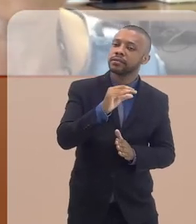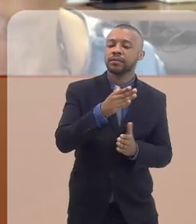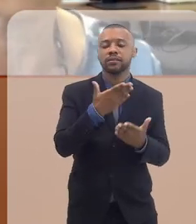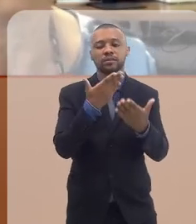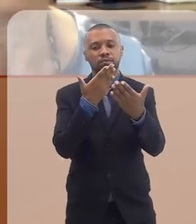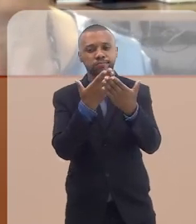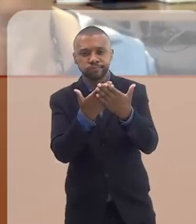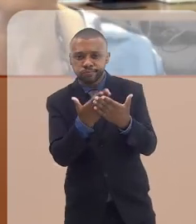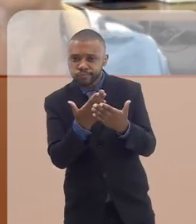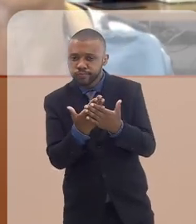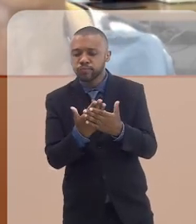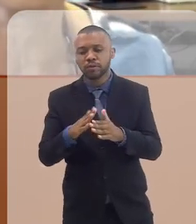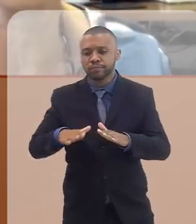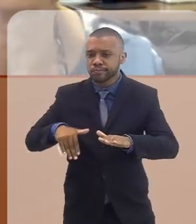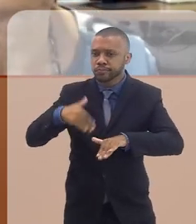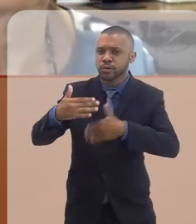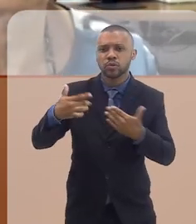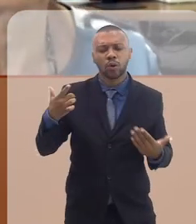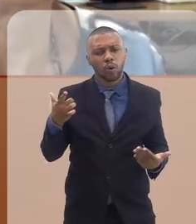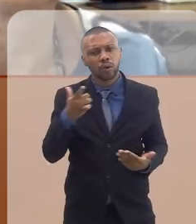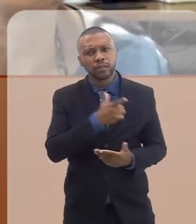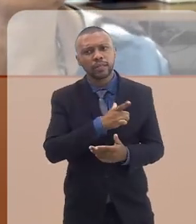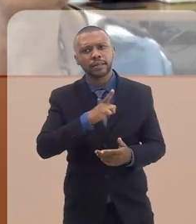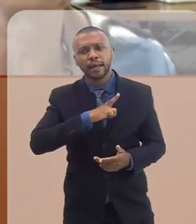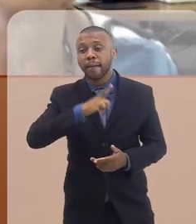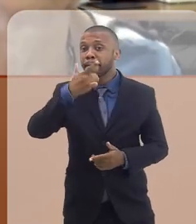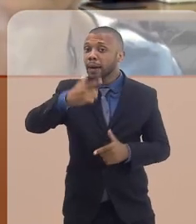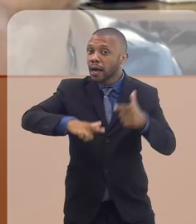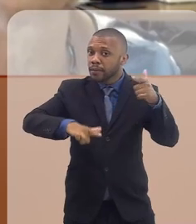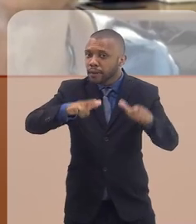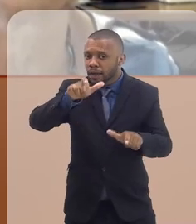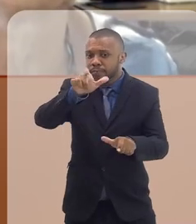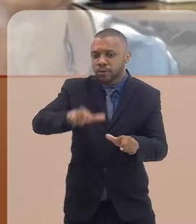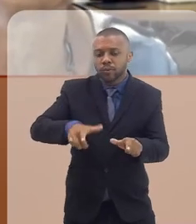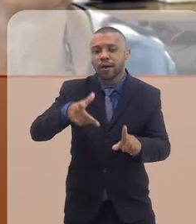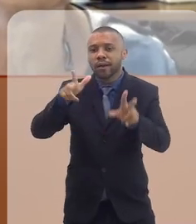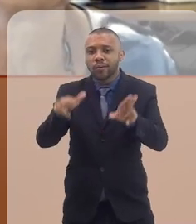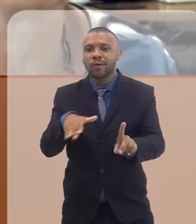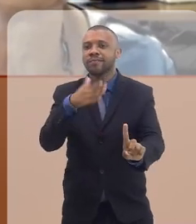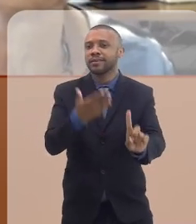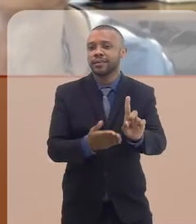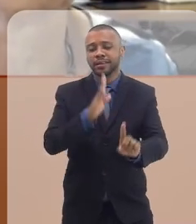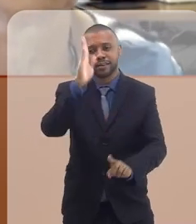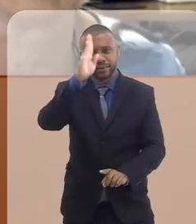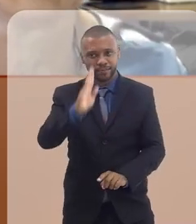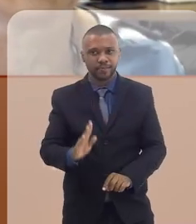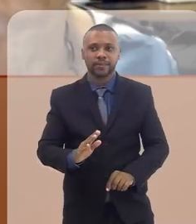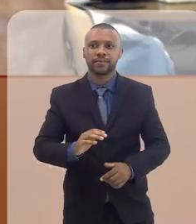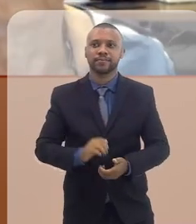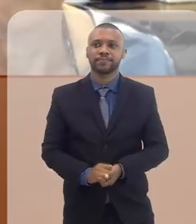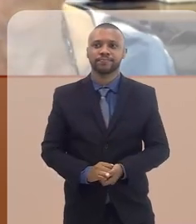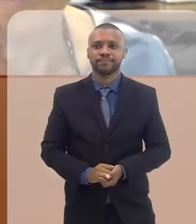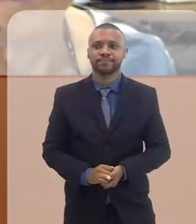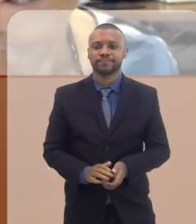como cientista, que a gente possa ter muito mais Helenas no nosso país.